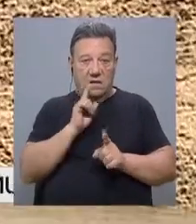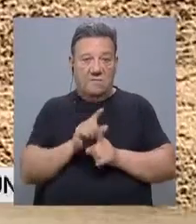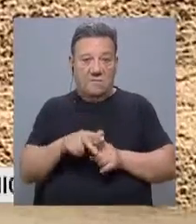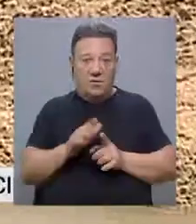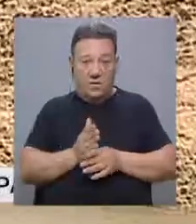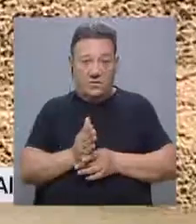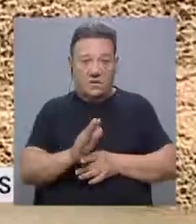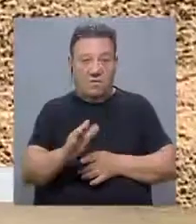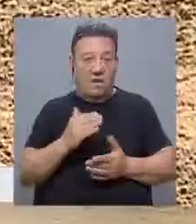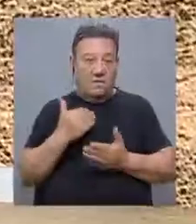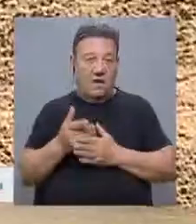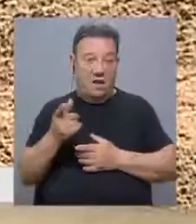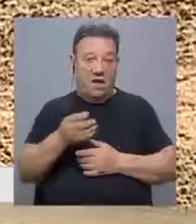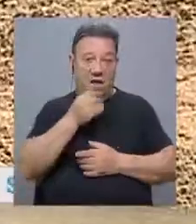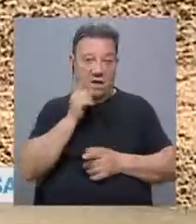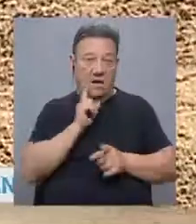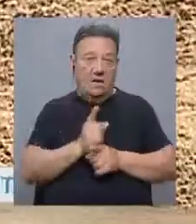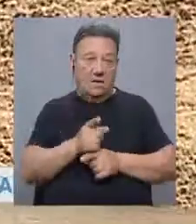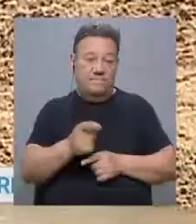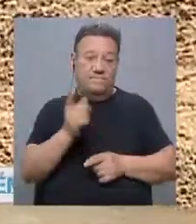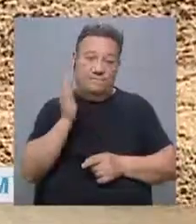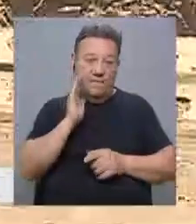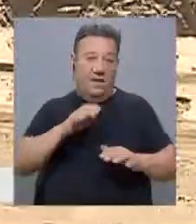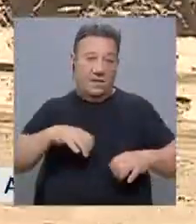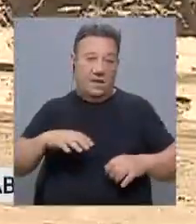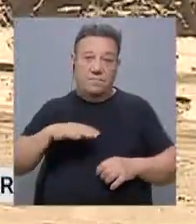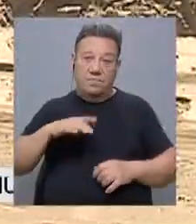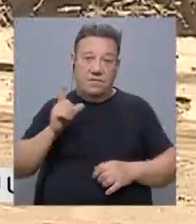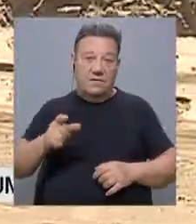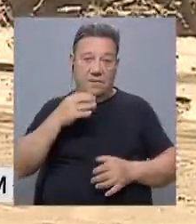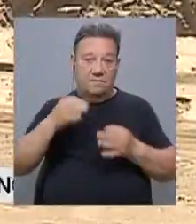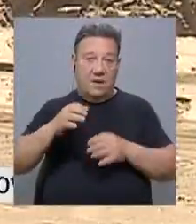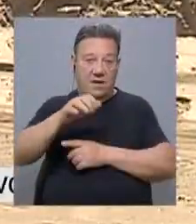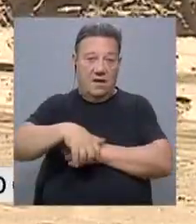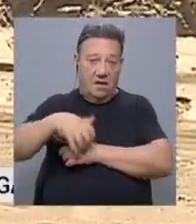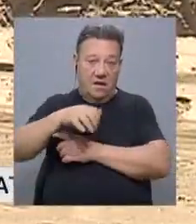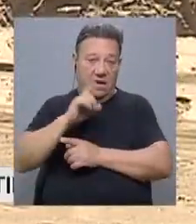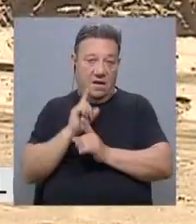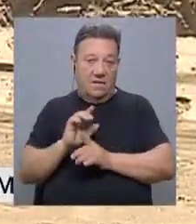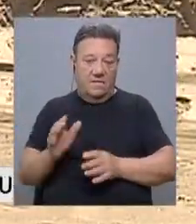manutenção. Até lá, a areia tem de continuar a ser retirada com recurso a estas máquinas escavadoras.